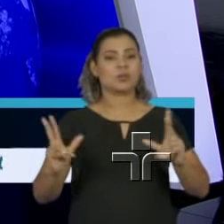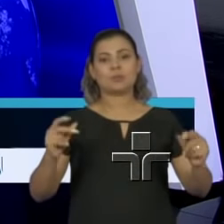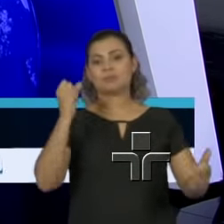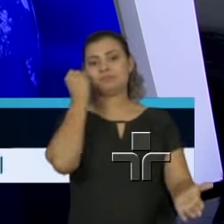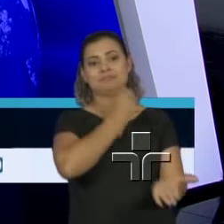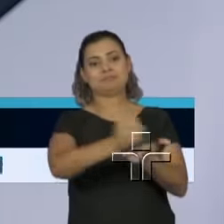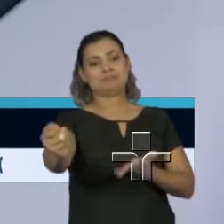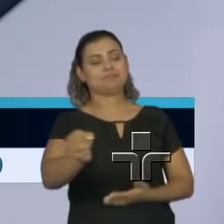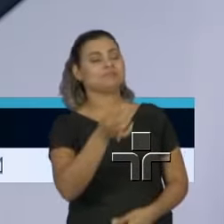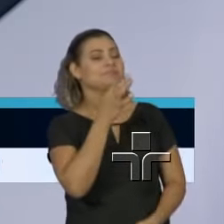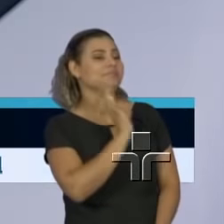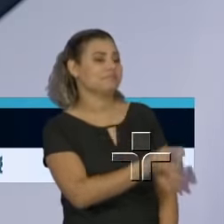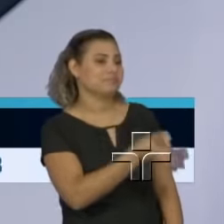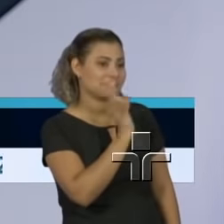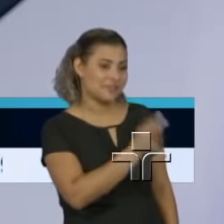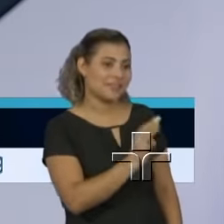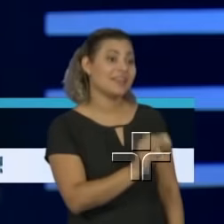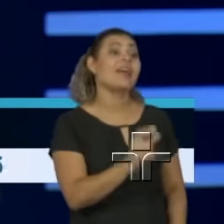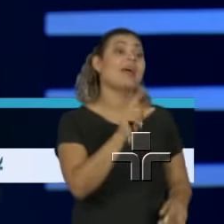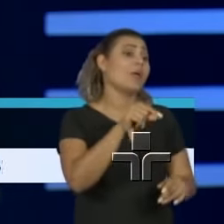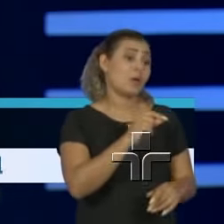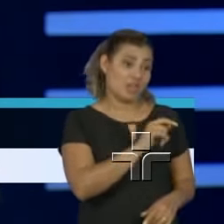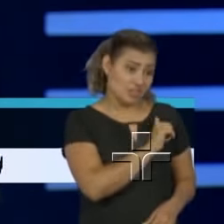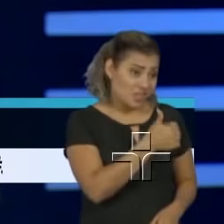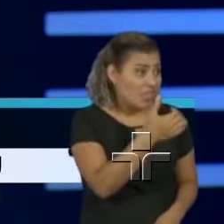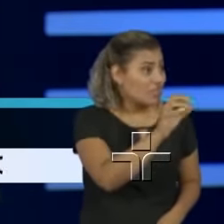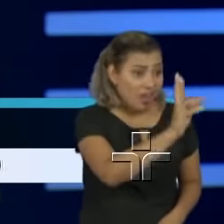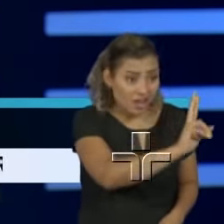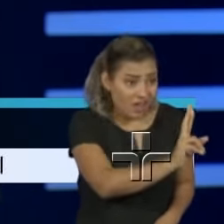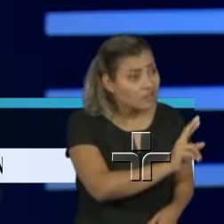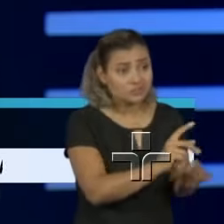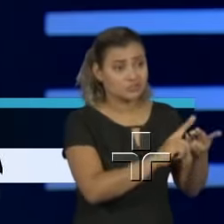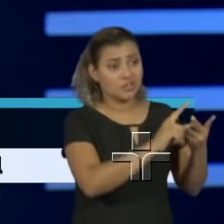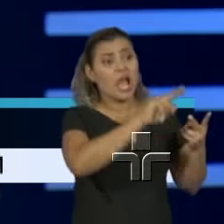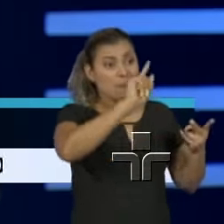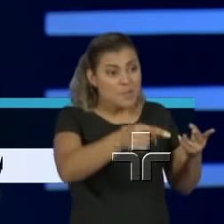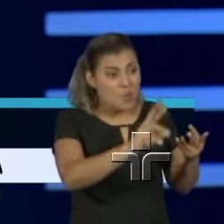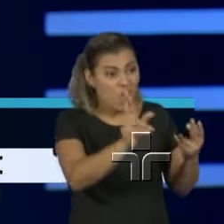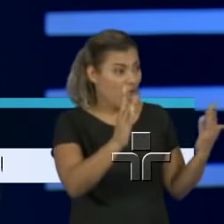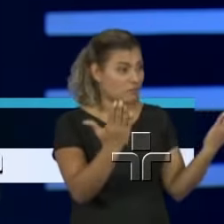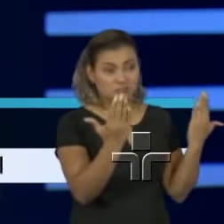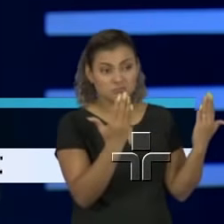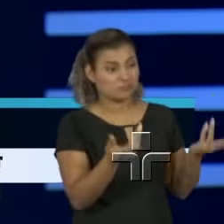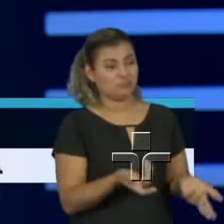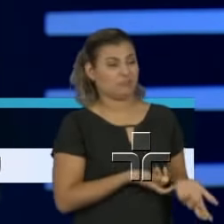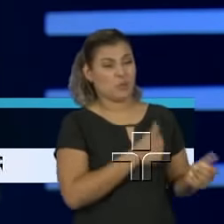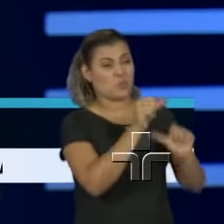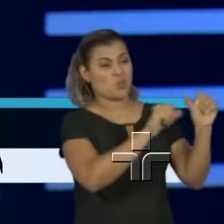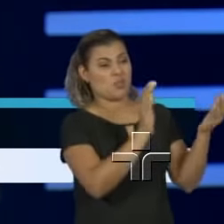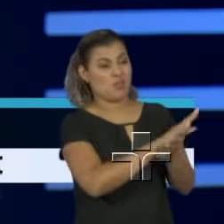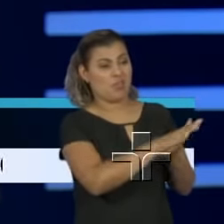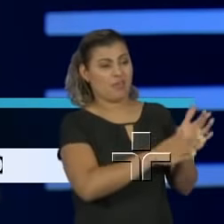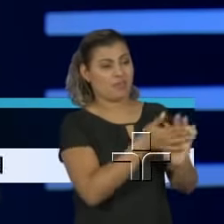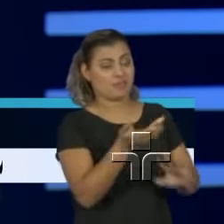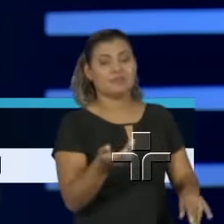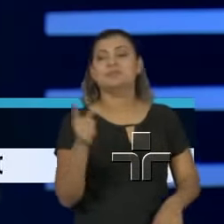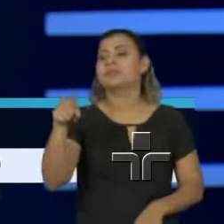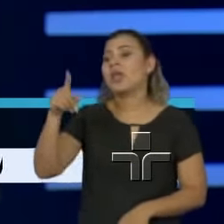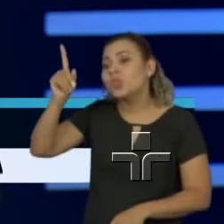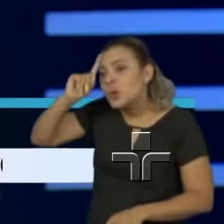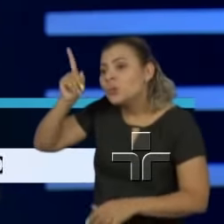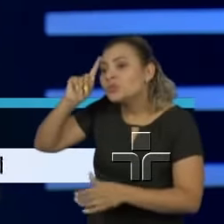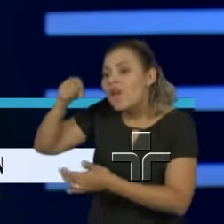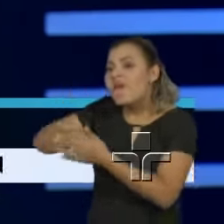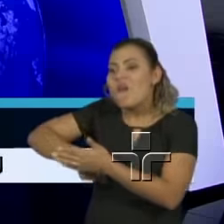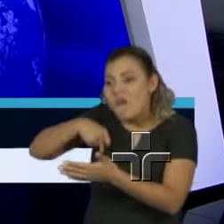história que chega uma hora que perdido por 10, perdido por 1000, né? E depois vamos, né, como diria, né, vamos, uma luta por dia, né?